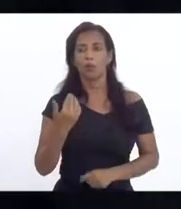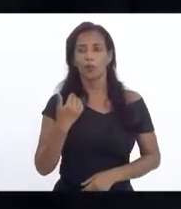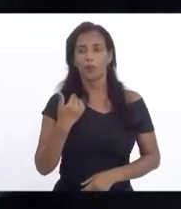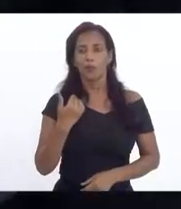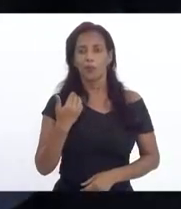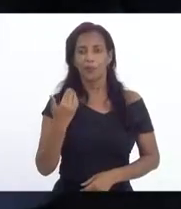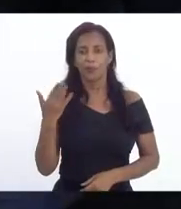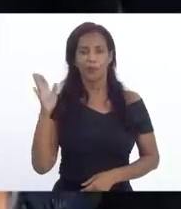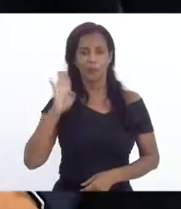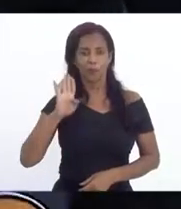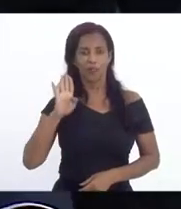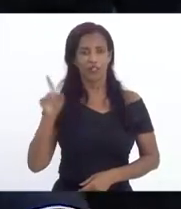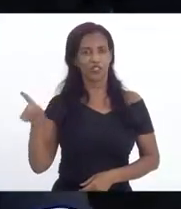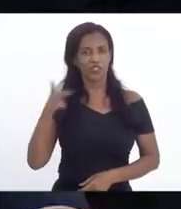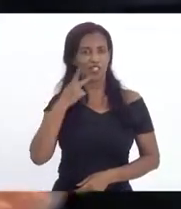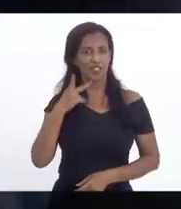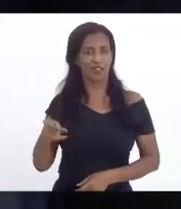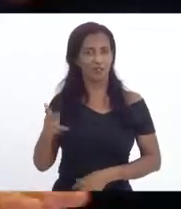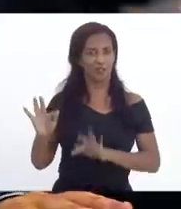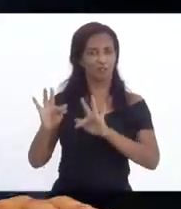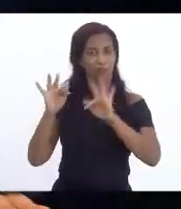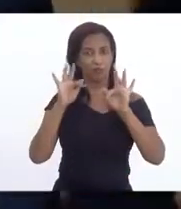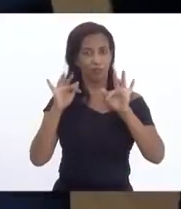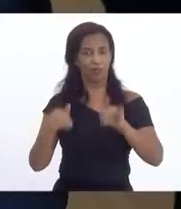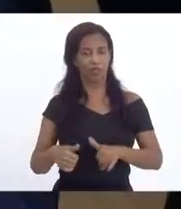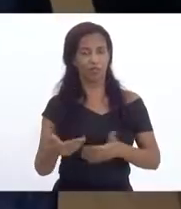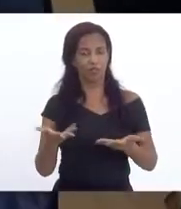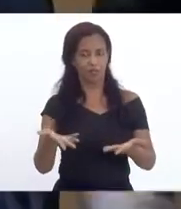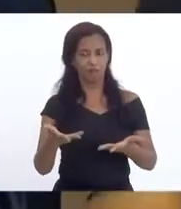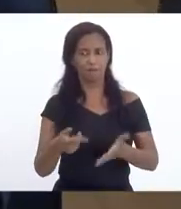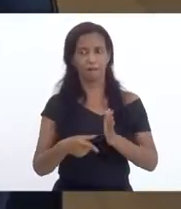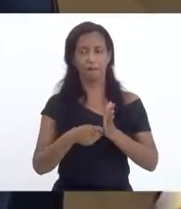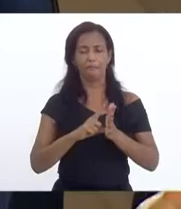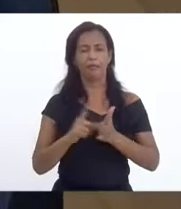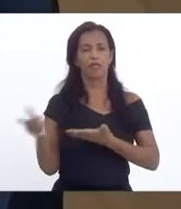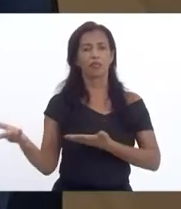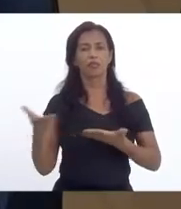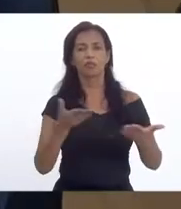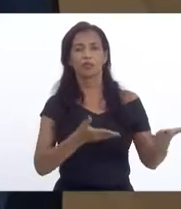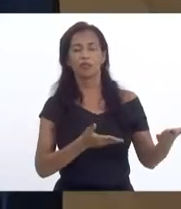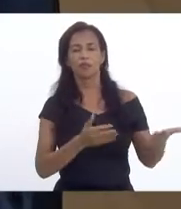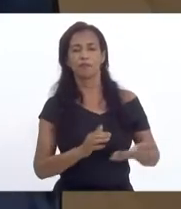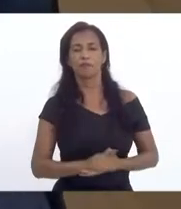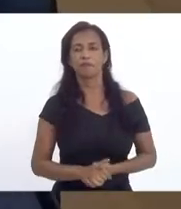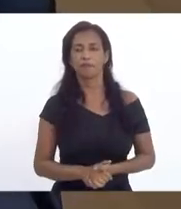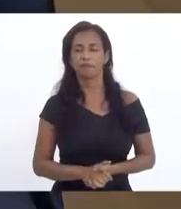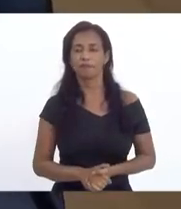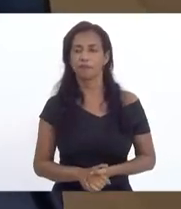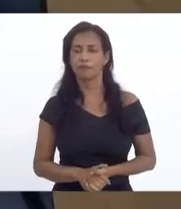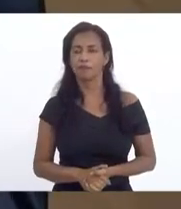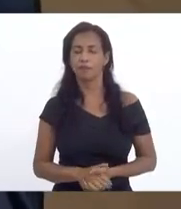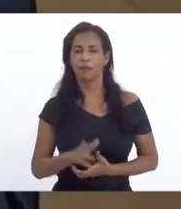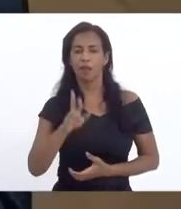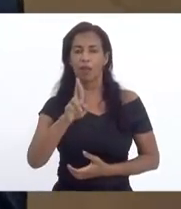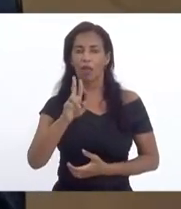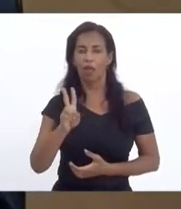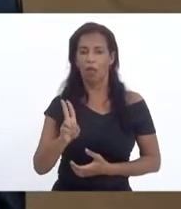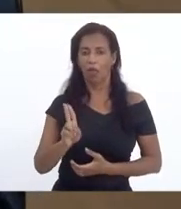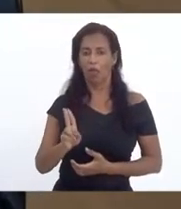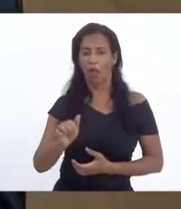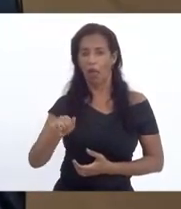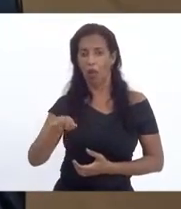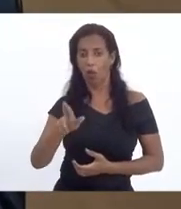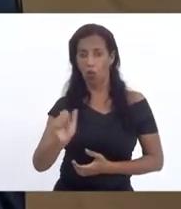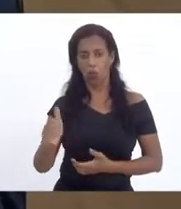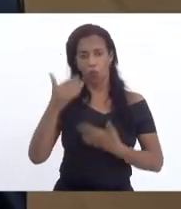ia terminar falando, mas eu vou encerrar aqui. Antes de passar para o nosso Raul, agradecer